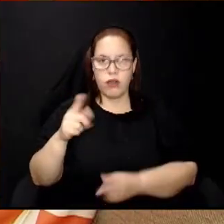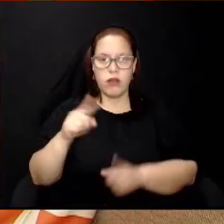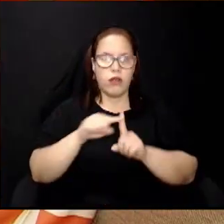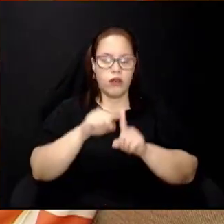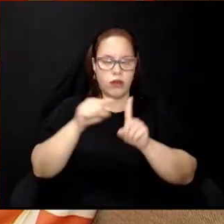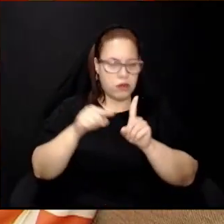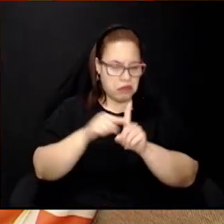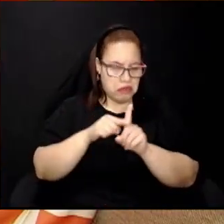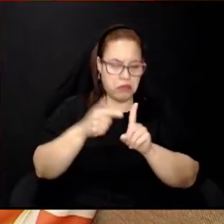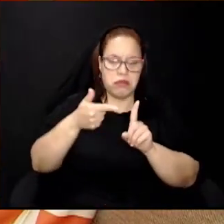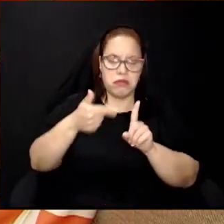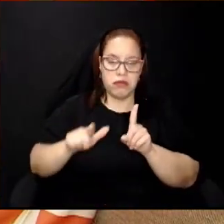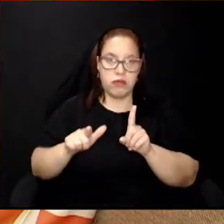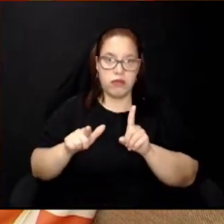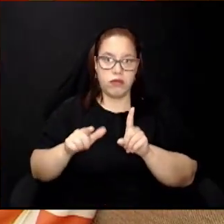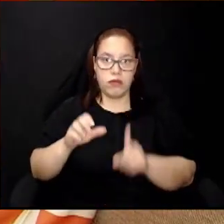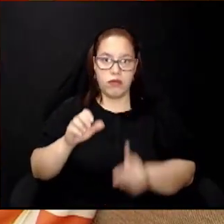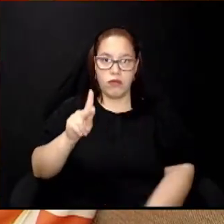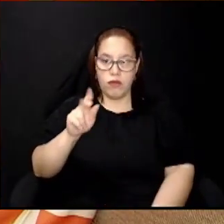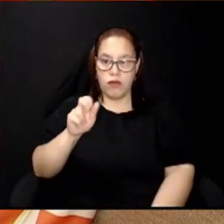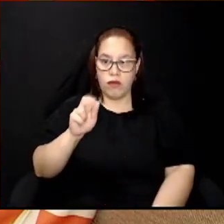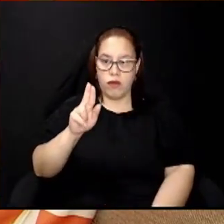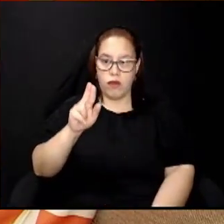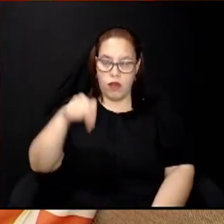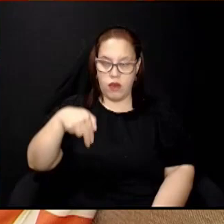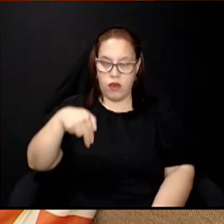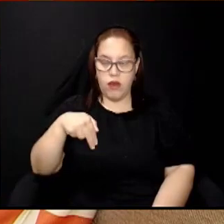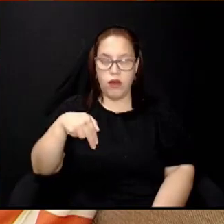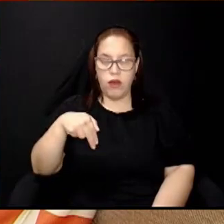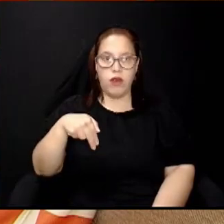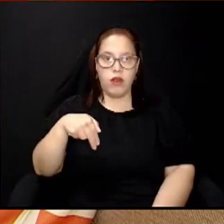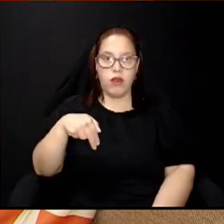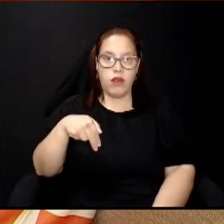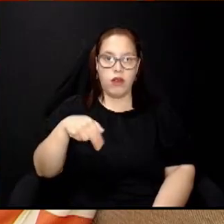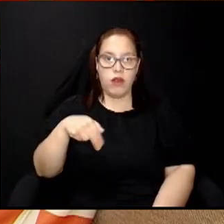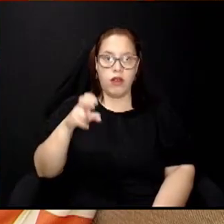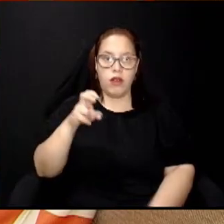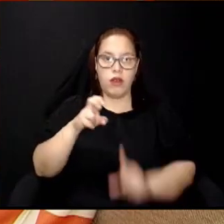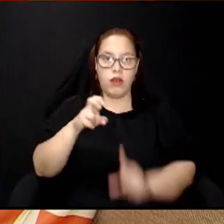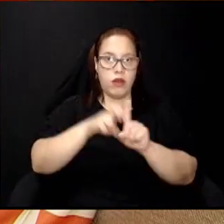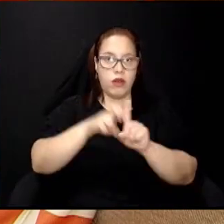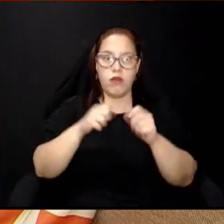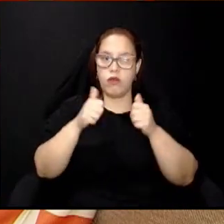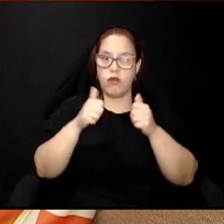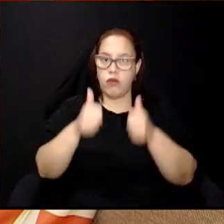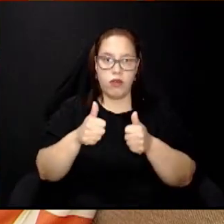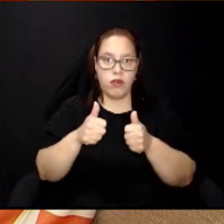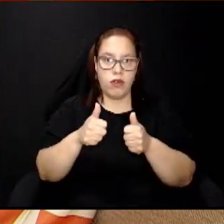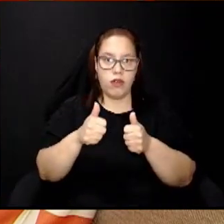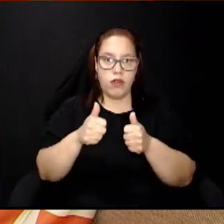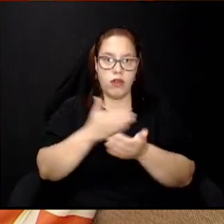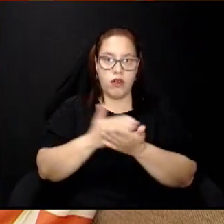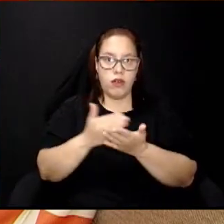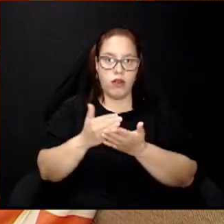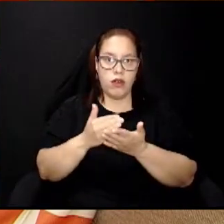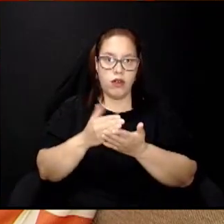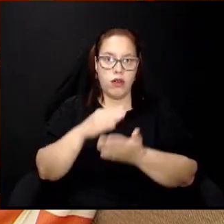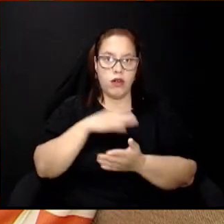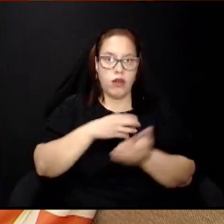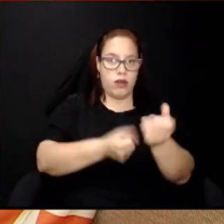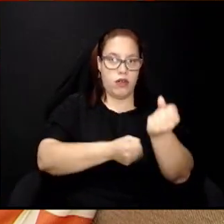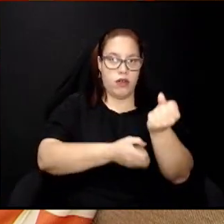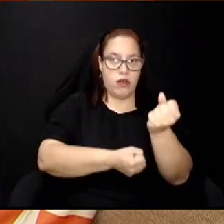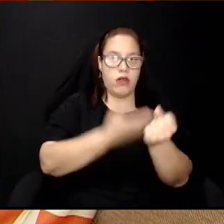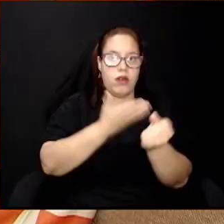novamente e veio o Cauã, né? O Cauã, até o 5º mês foi tudo bem, aí eu comecei a ter a pressão alta, né? A